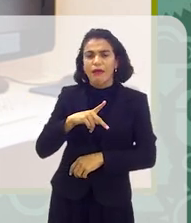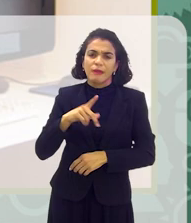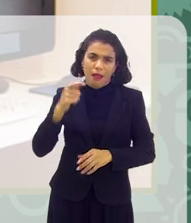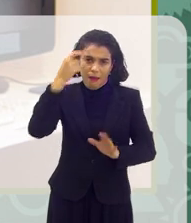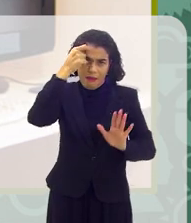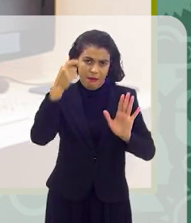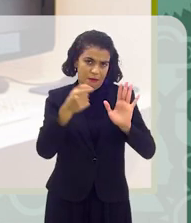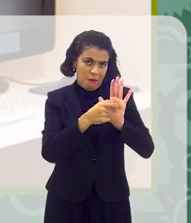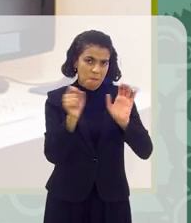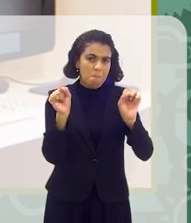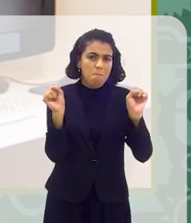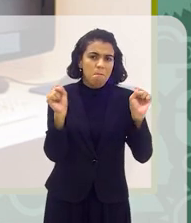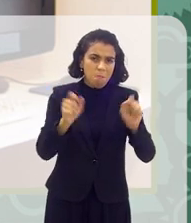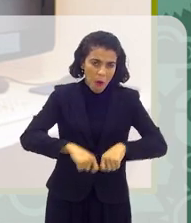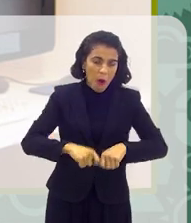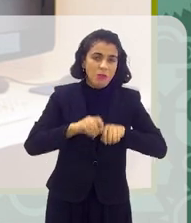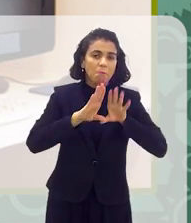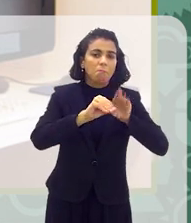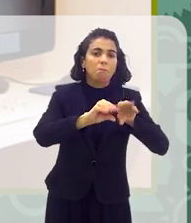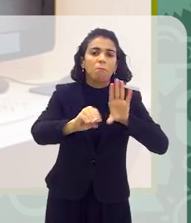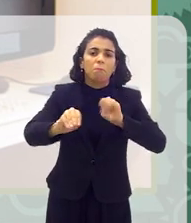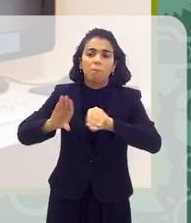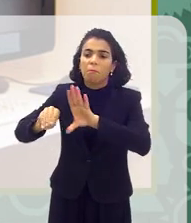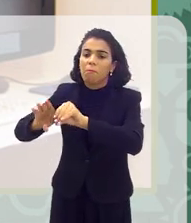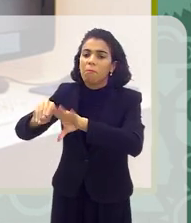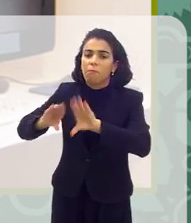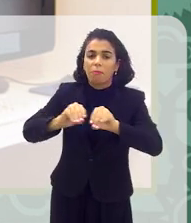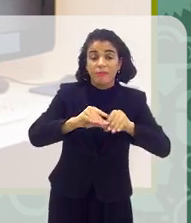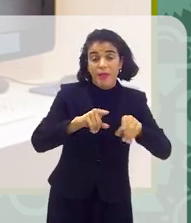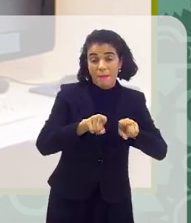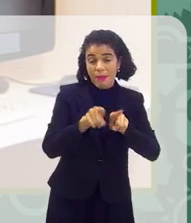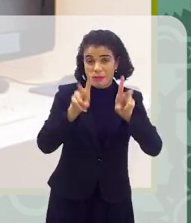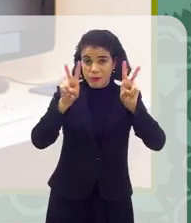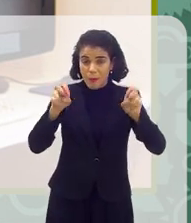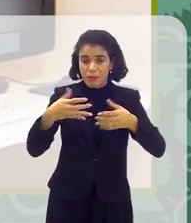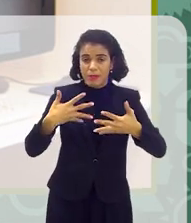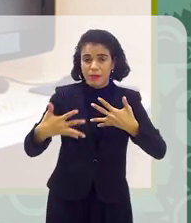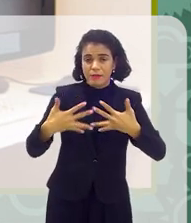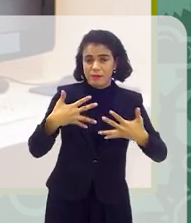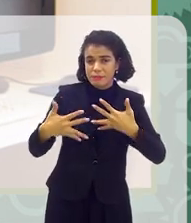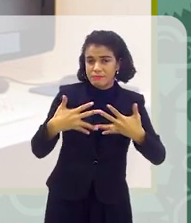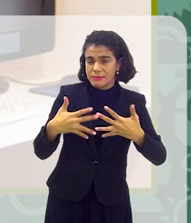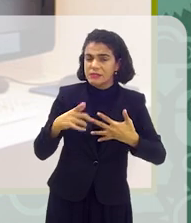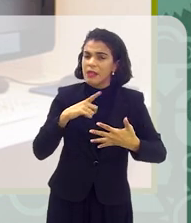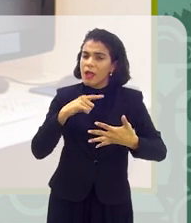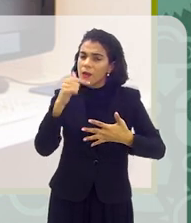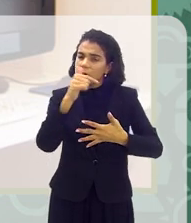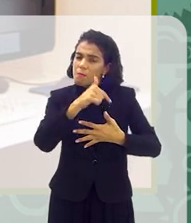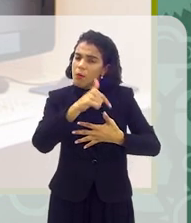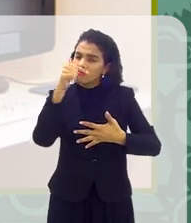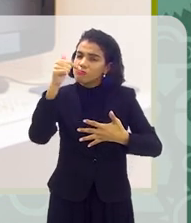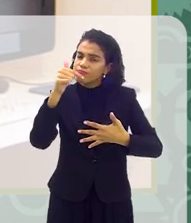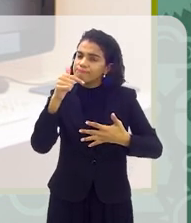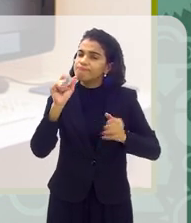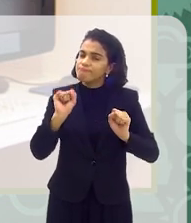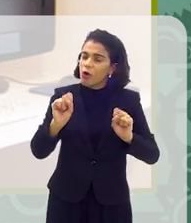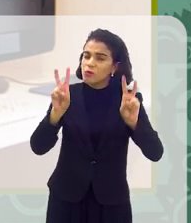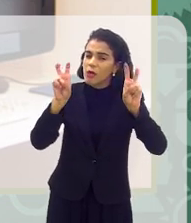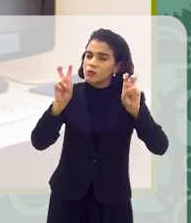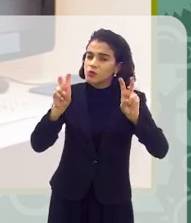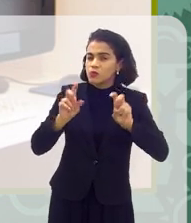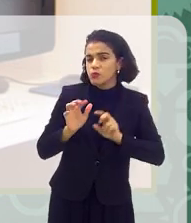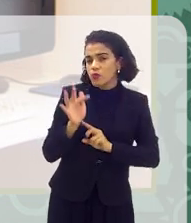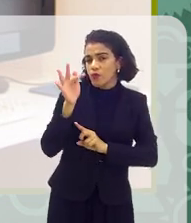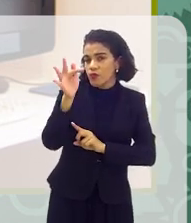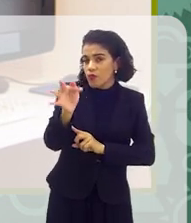de inteligência artificial podem impactar, a questão transparência também. Aí a gente entra num ponto, de repente, que talvez pode ser um